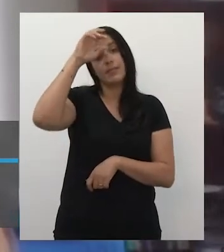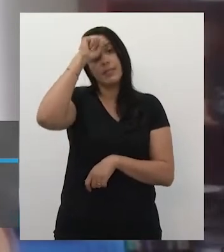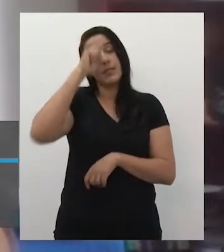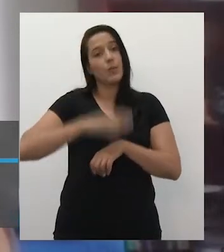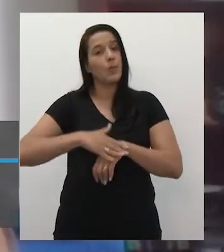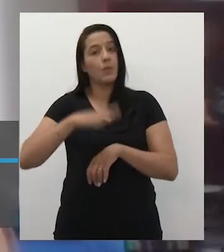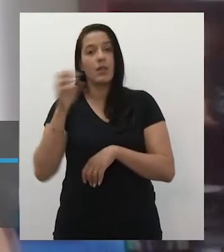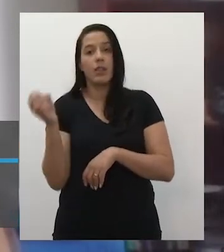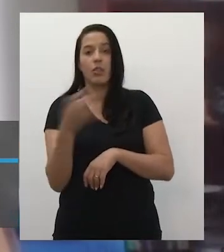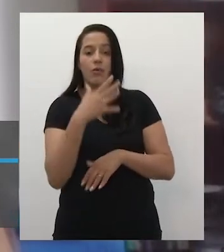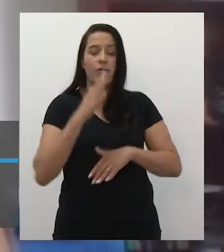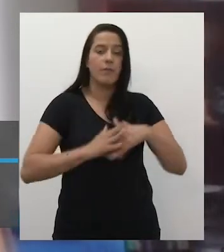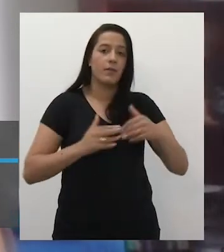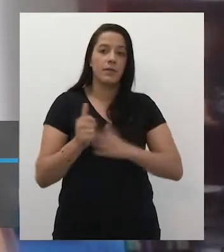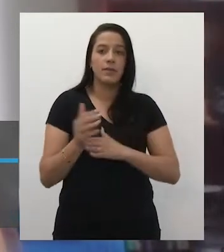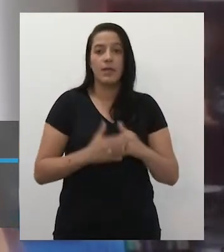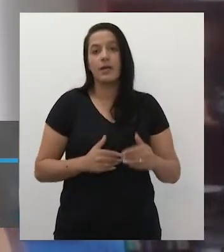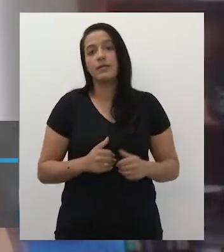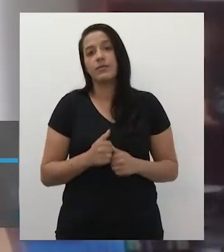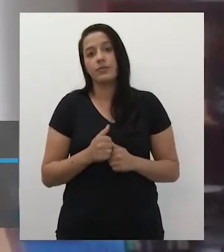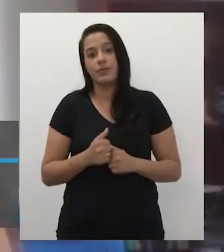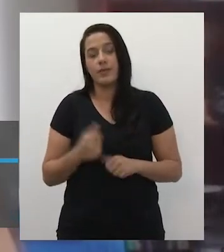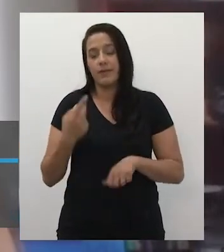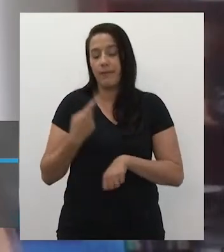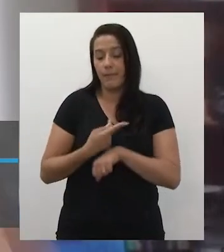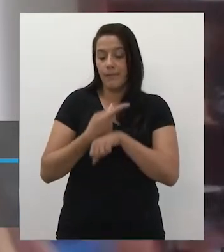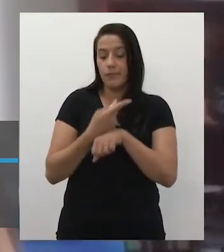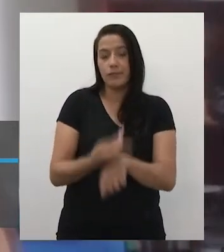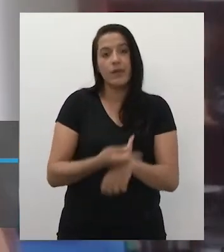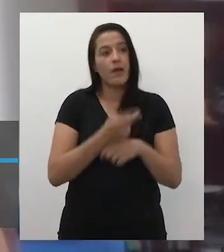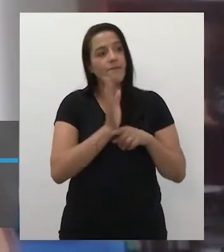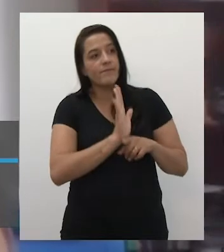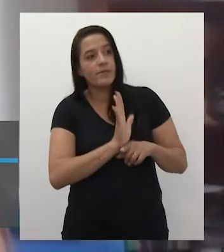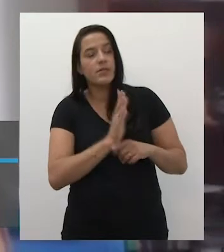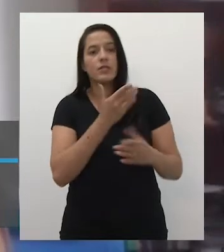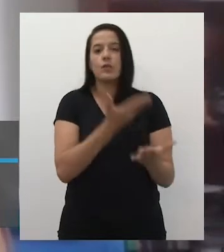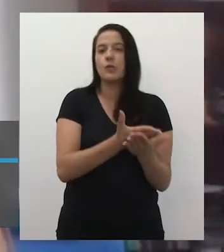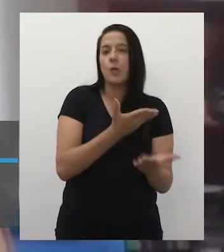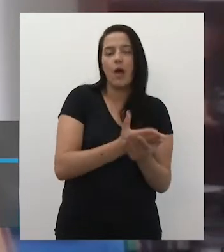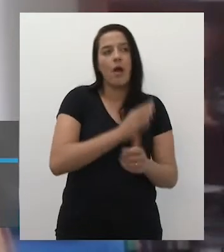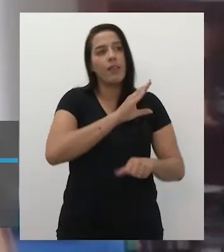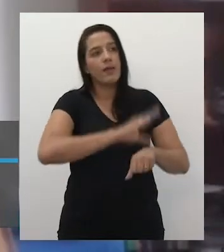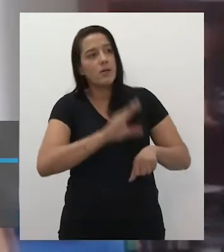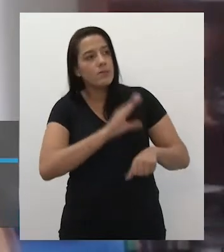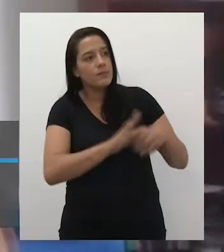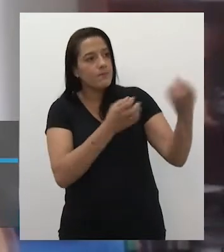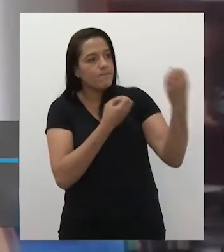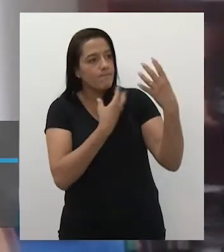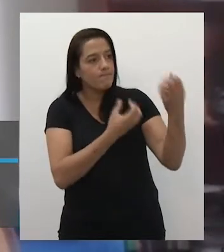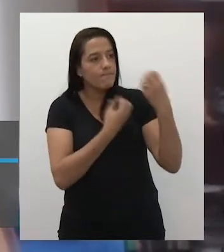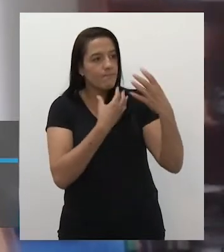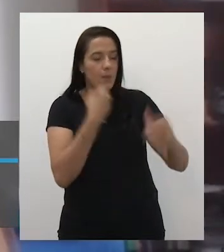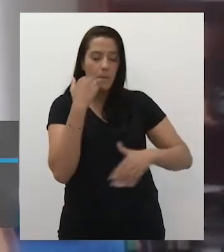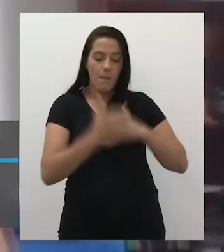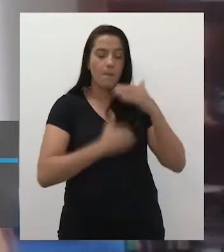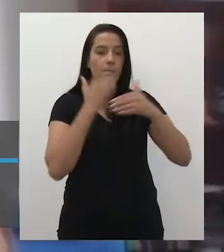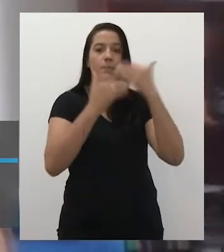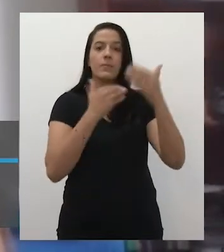que não deu certo. Eu tinha planejado de uma forma, mas é muito mais complexo, ou